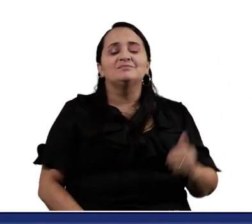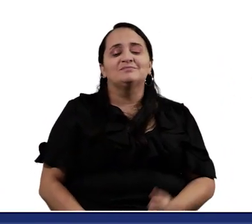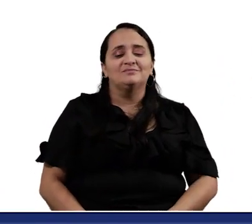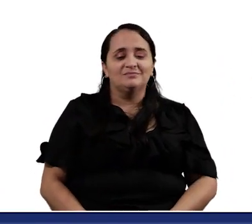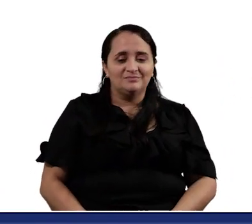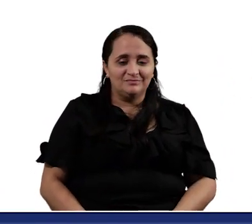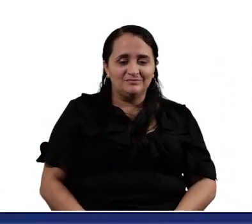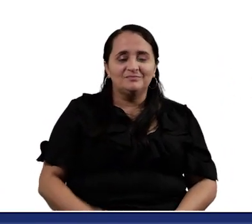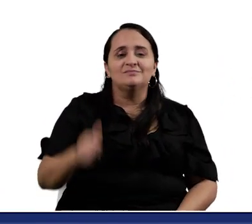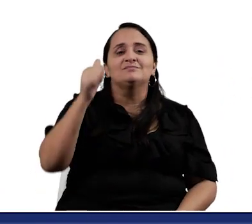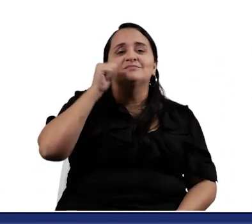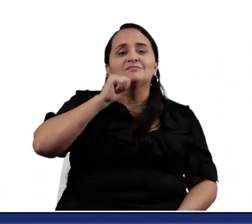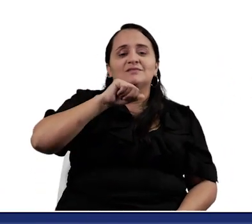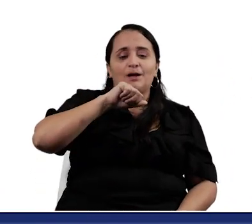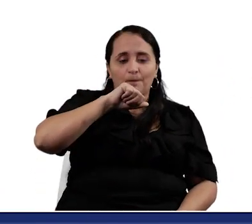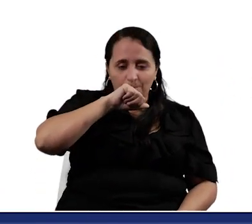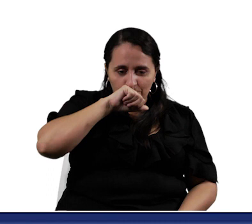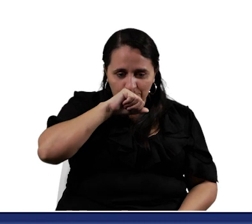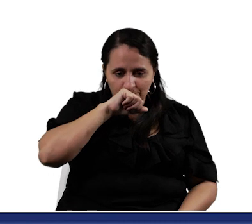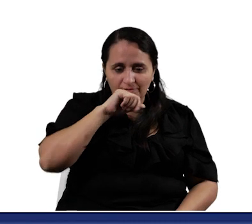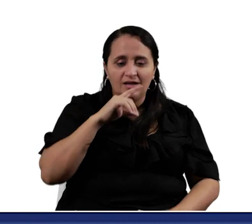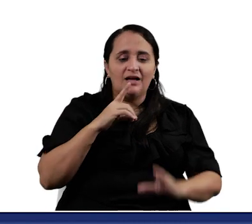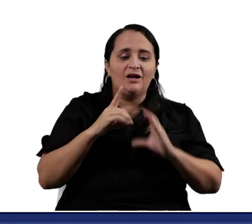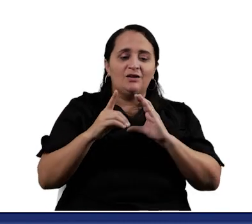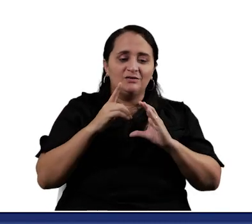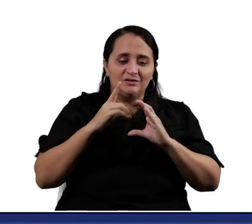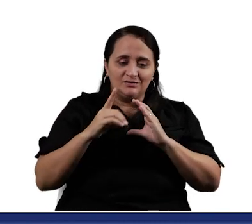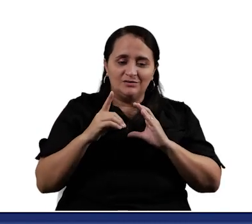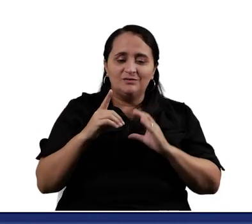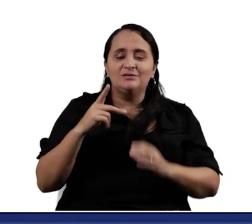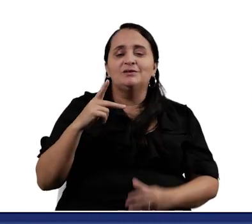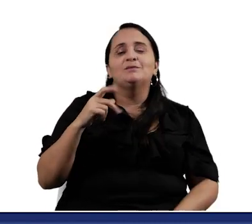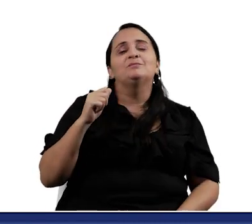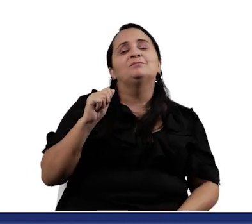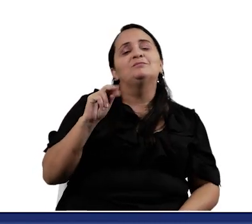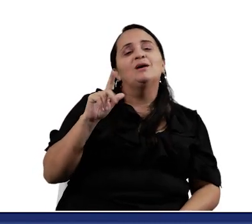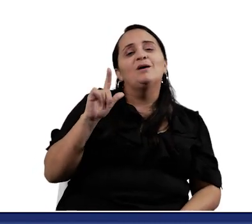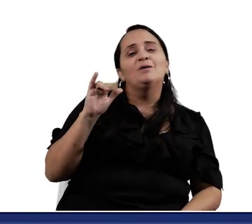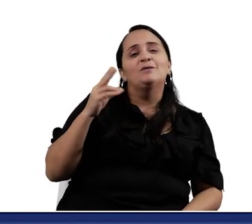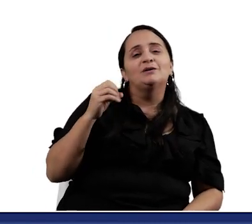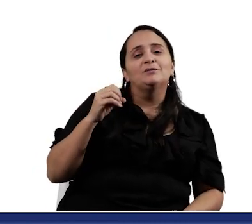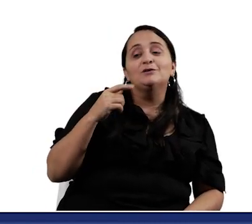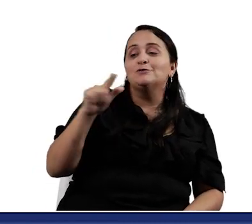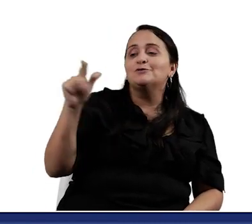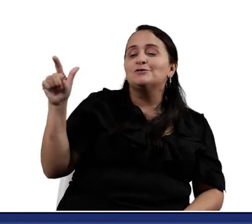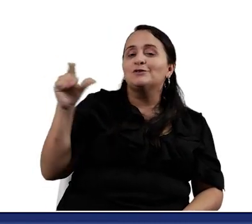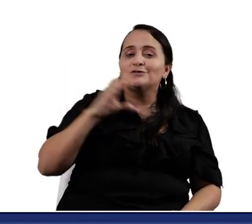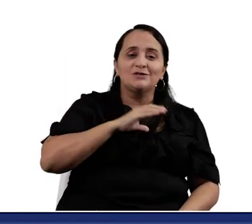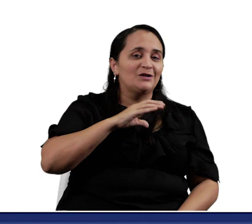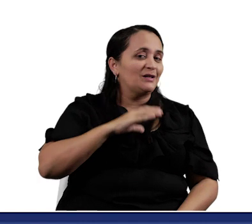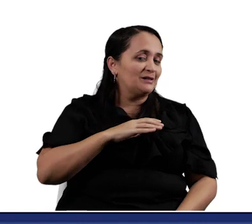Isso, olha lá, a mãe de Sara, a coordenadora, o Paulinho e os seus outros coleguinhas